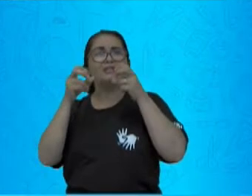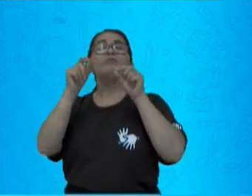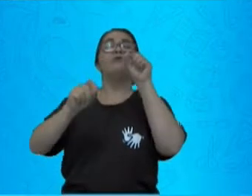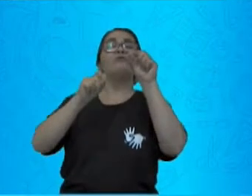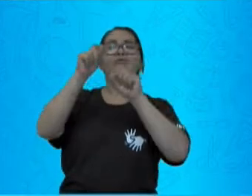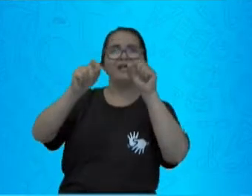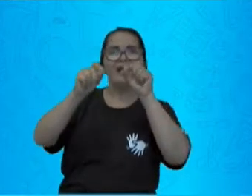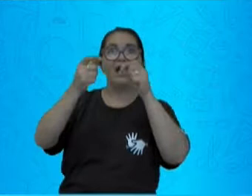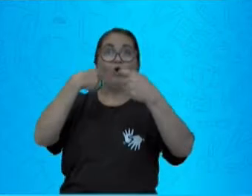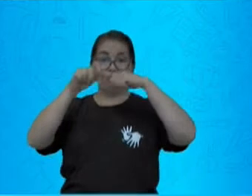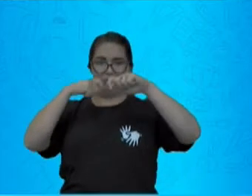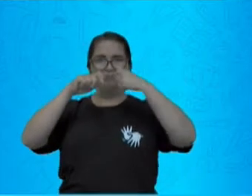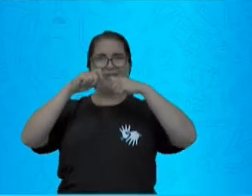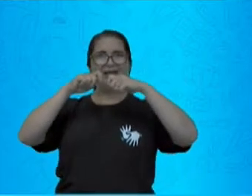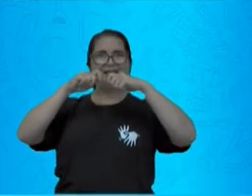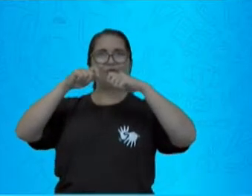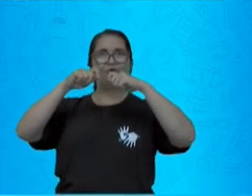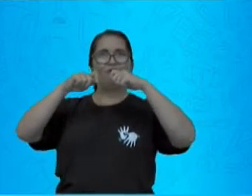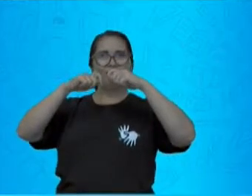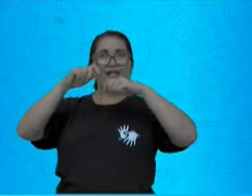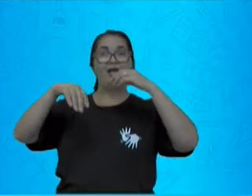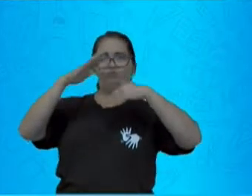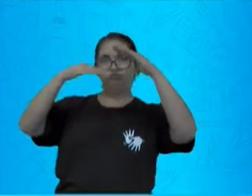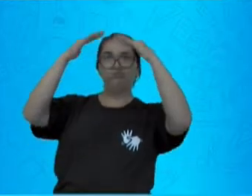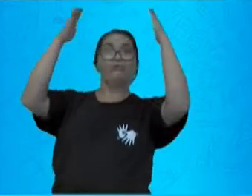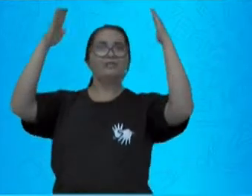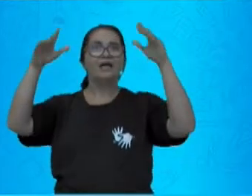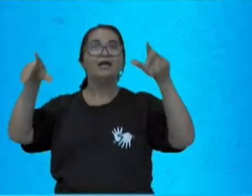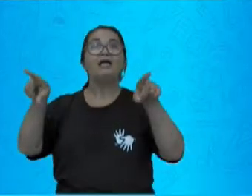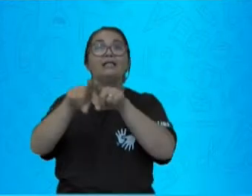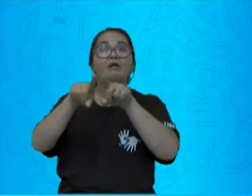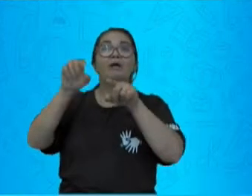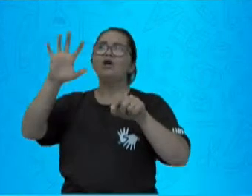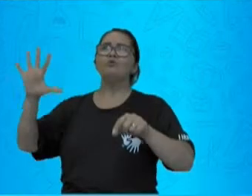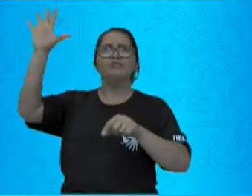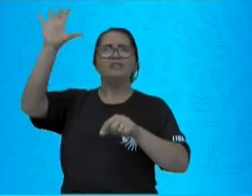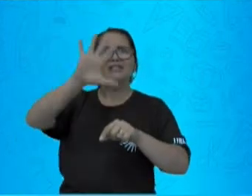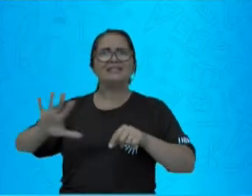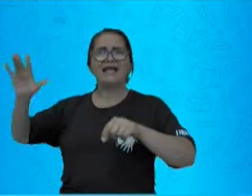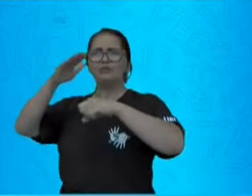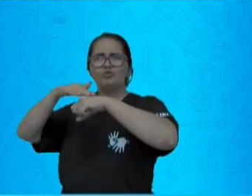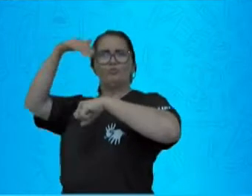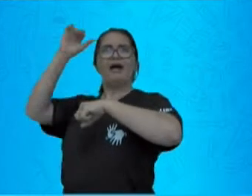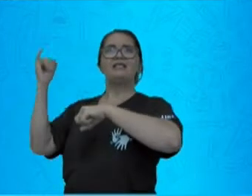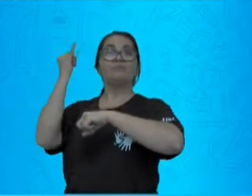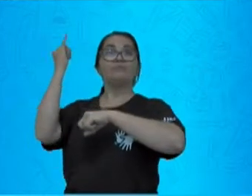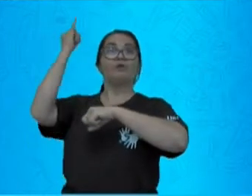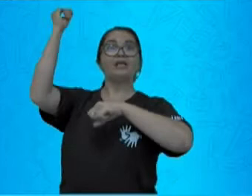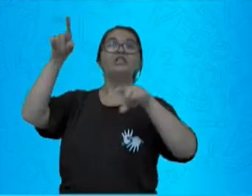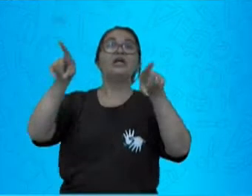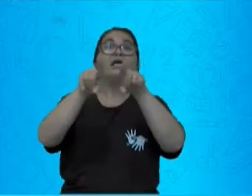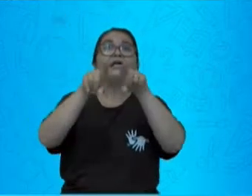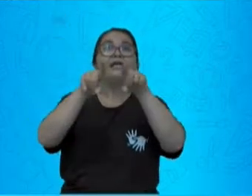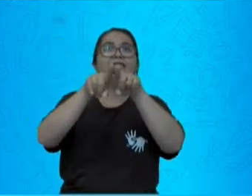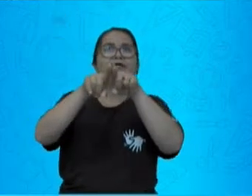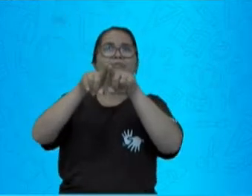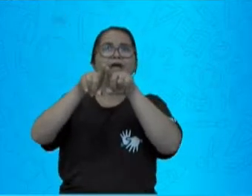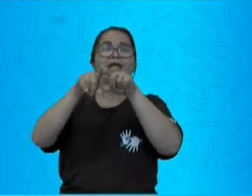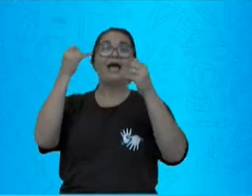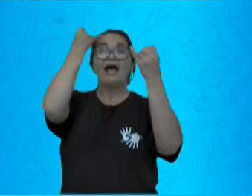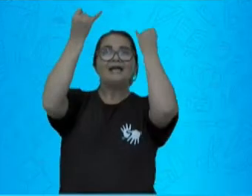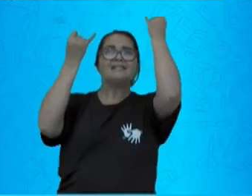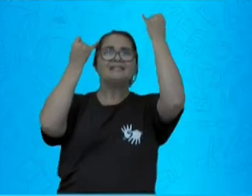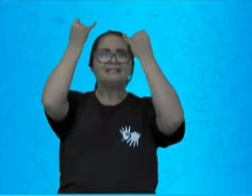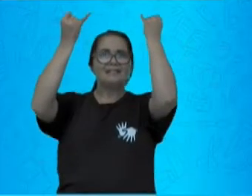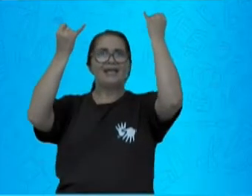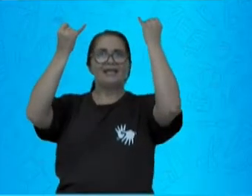burguesia, a formação dos estados nacionais na Europa, o renascimento e também a crise dentro da